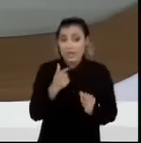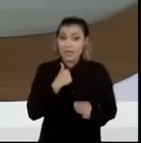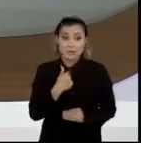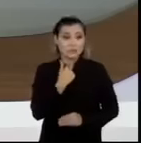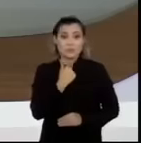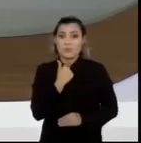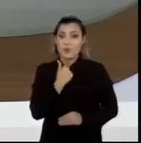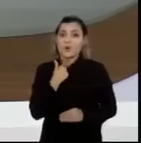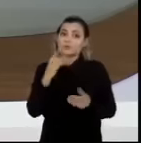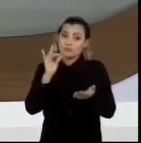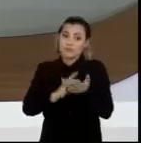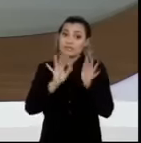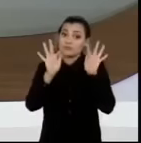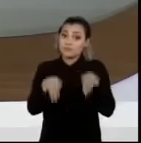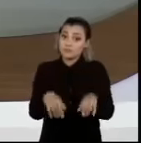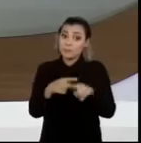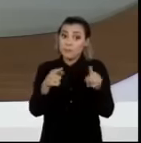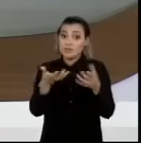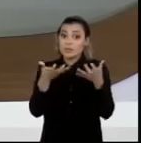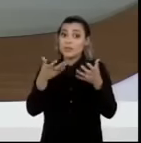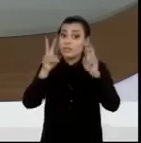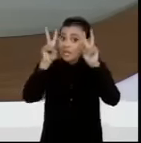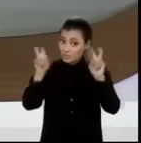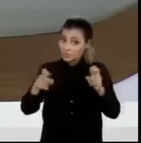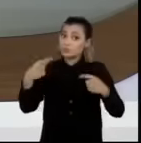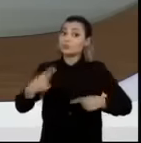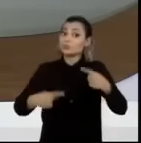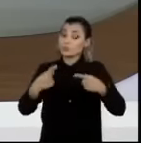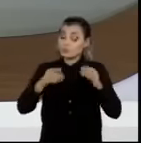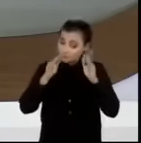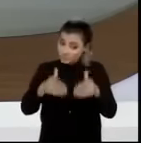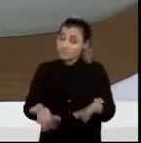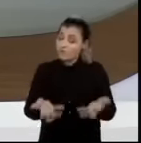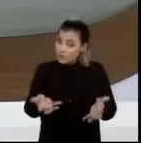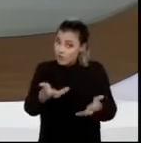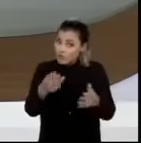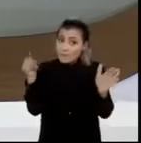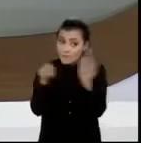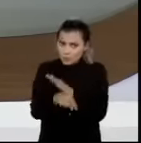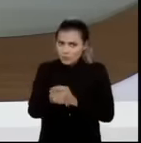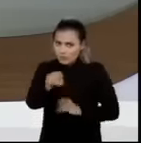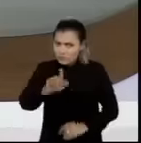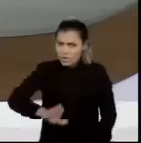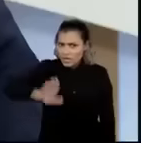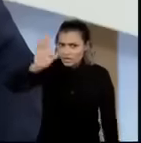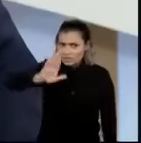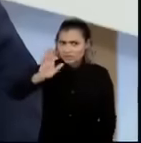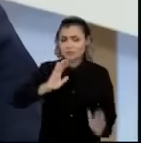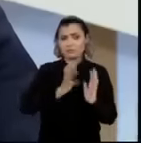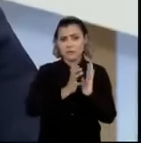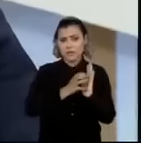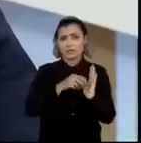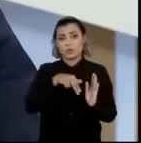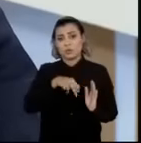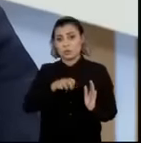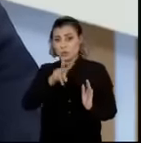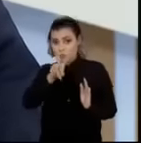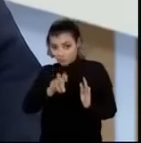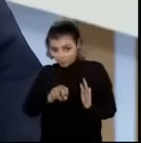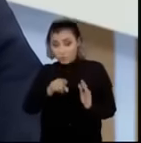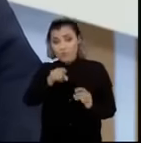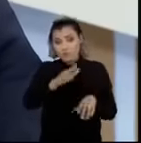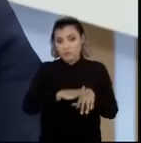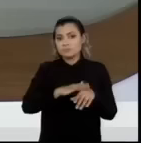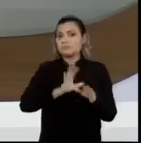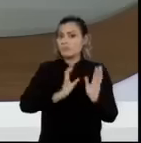posso deixar encerrar o programa sem trazer um assunto de política especificamente. O senhor foi candidato pelo Partido Novo. O Partido Novo tem sido